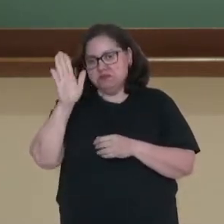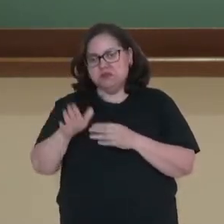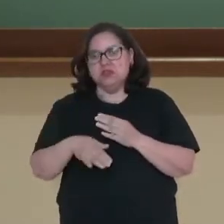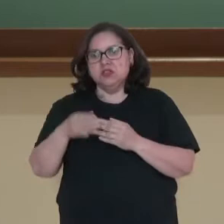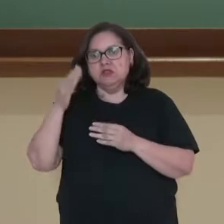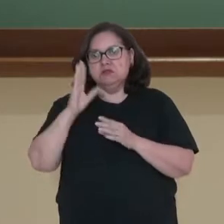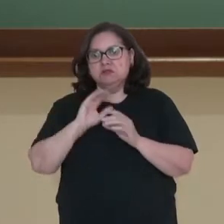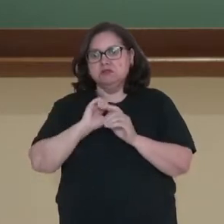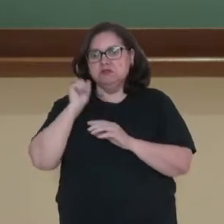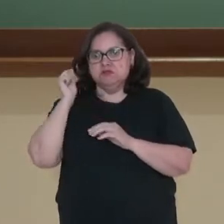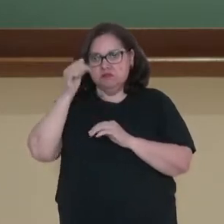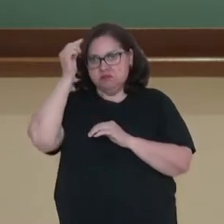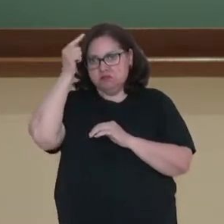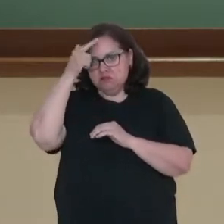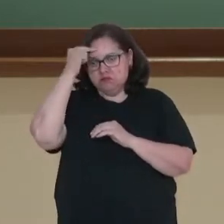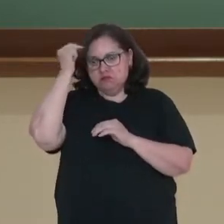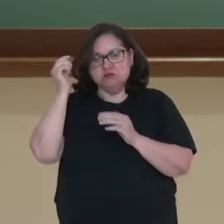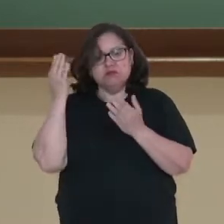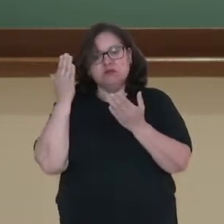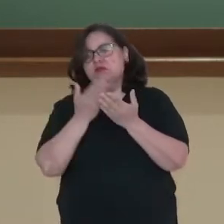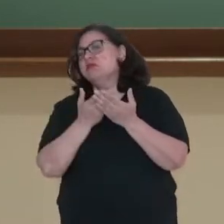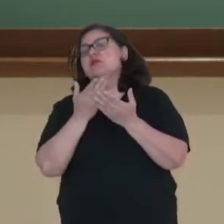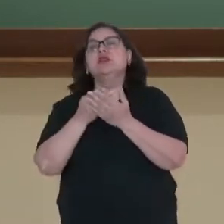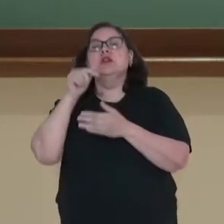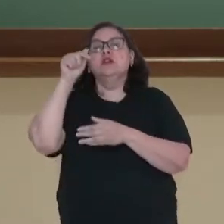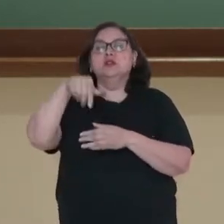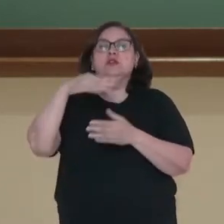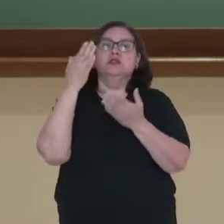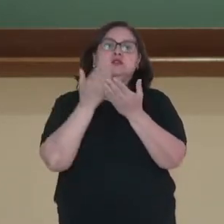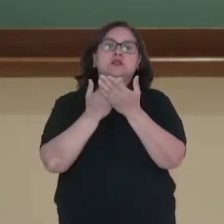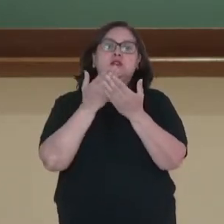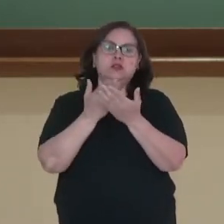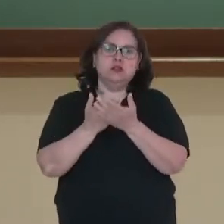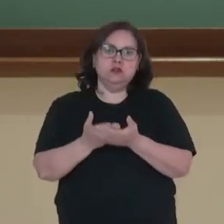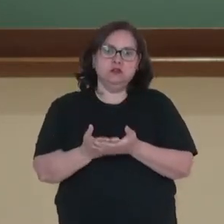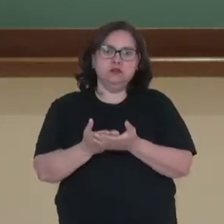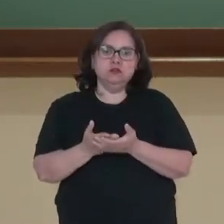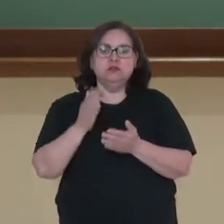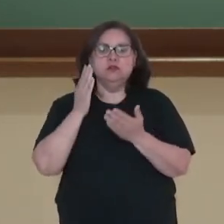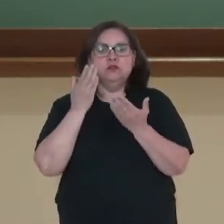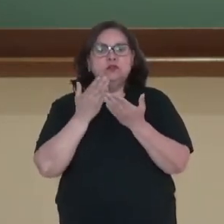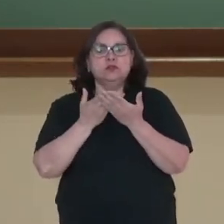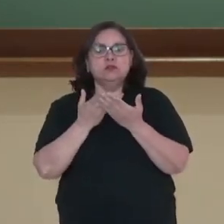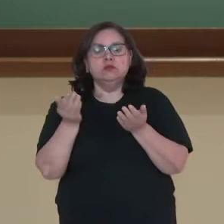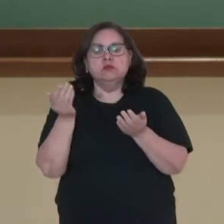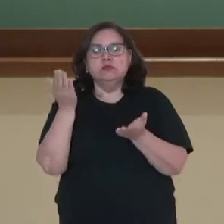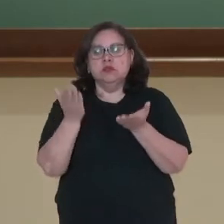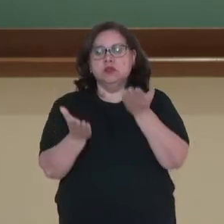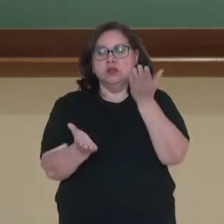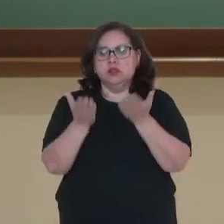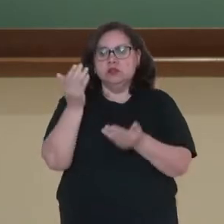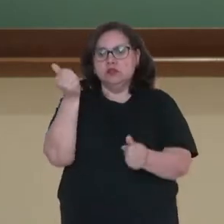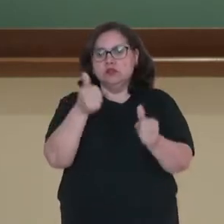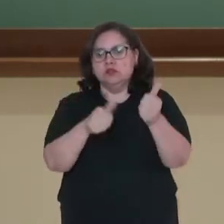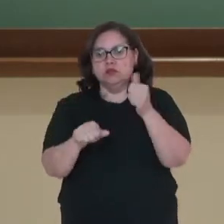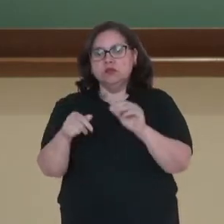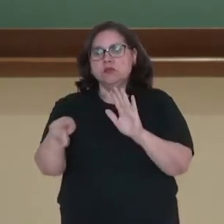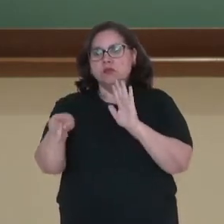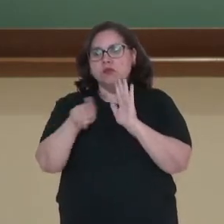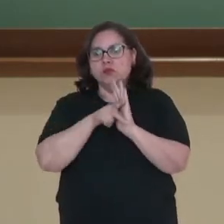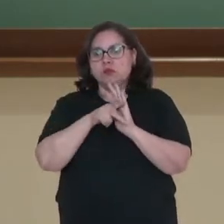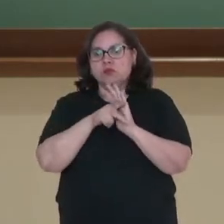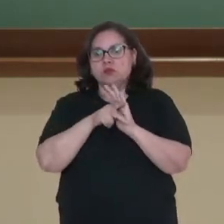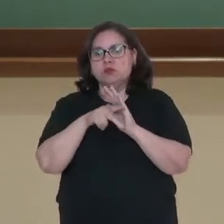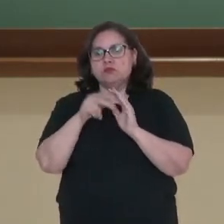formação acadêmica e estudantil. Nesta aula em questão, vamos estudar equilíbrio químico, em específico em